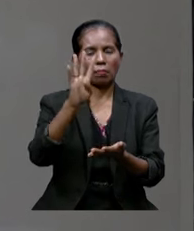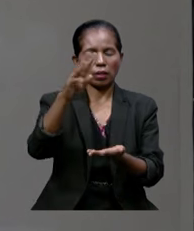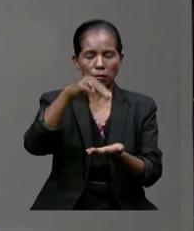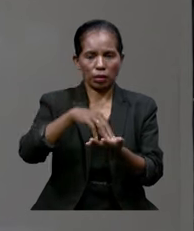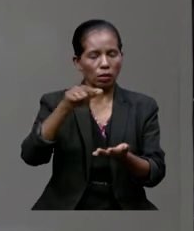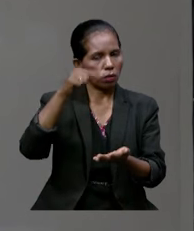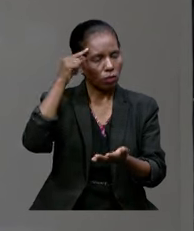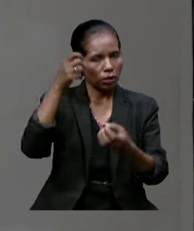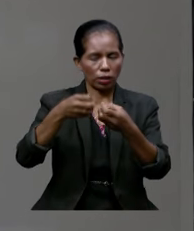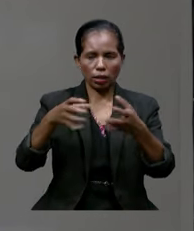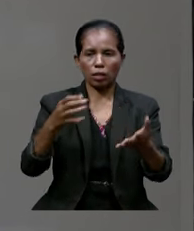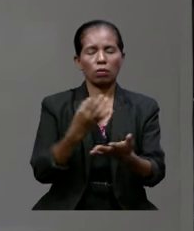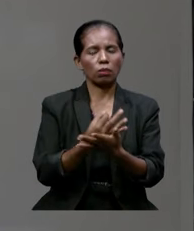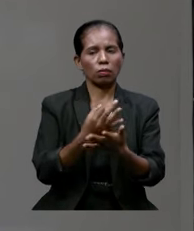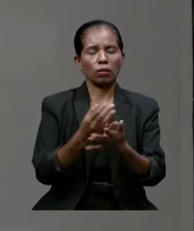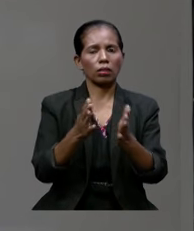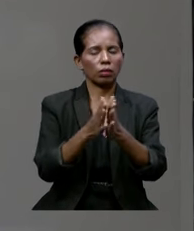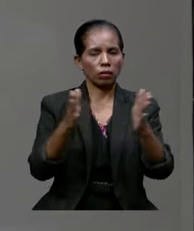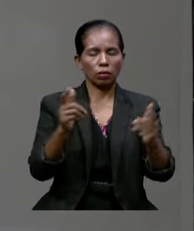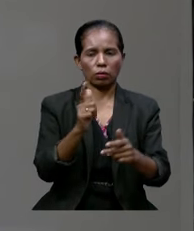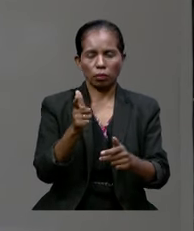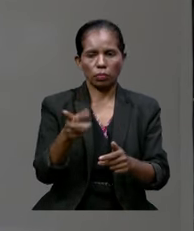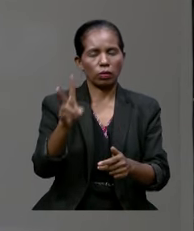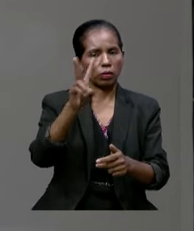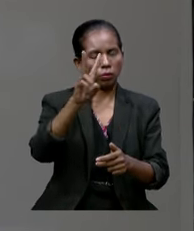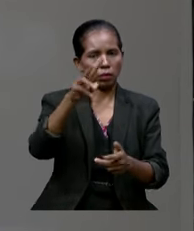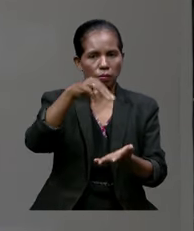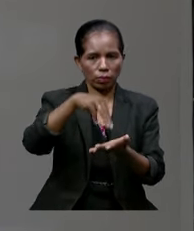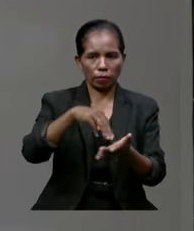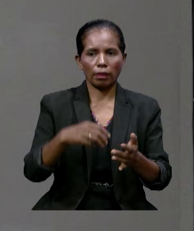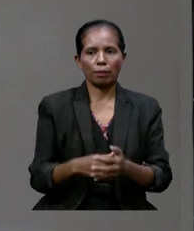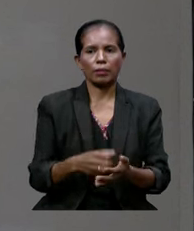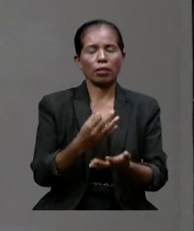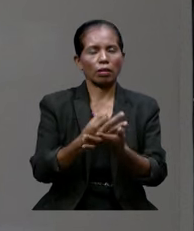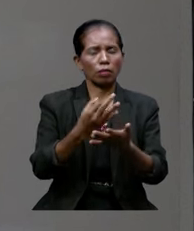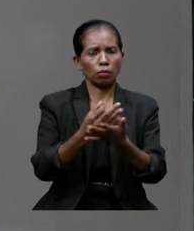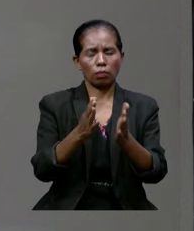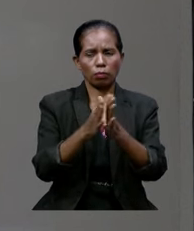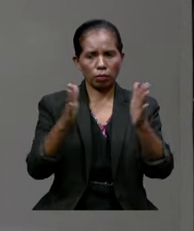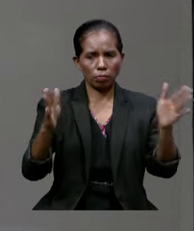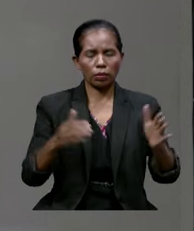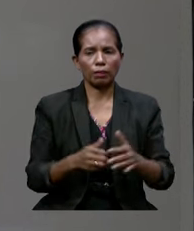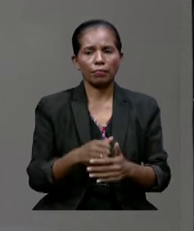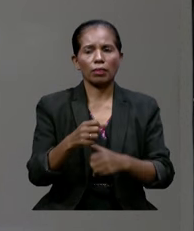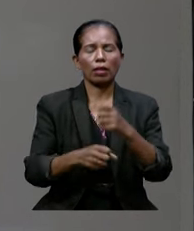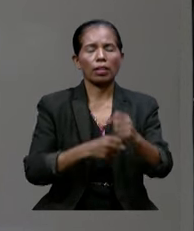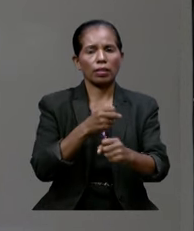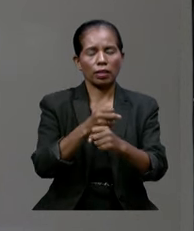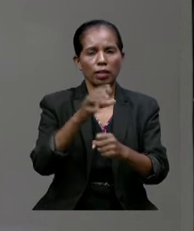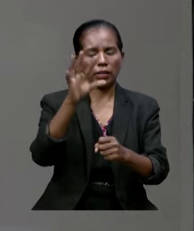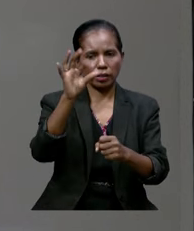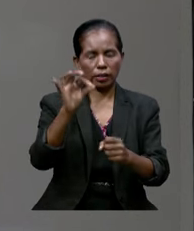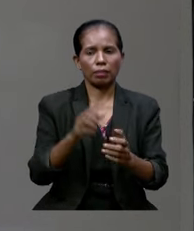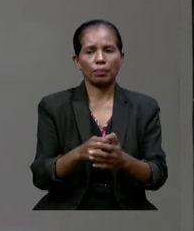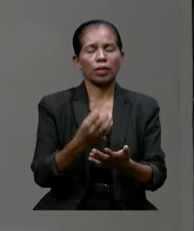governo la con osan russi montante 22 milhão nem osan bot durante tinancia nilaram